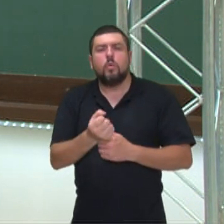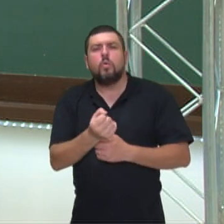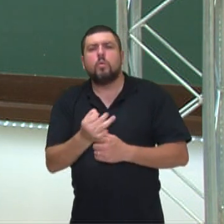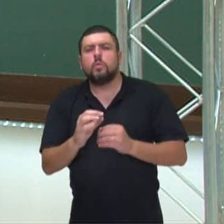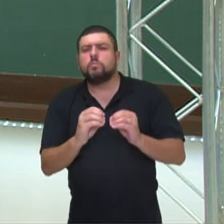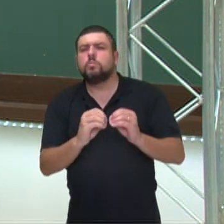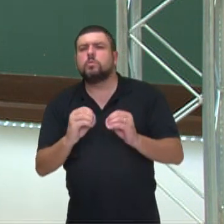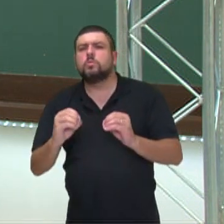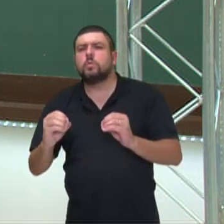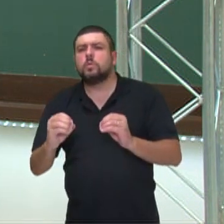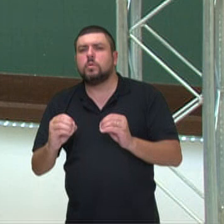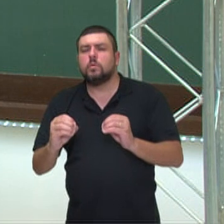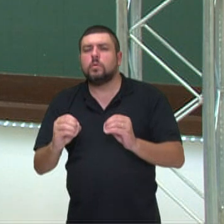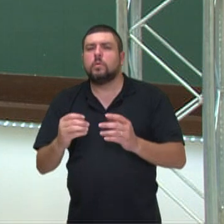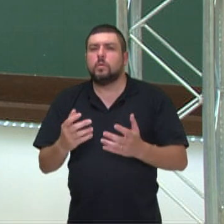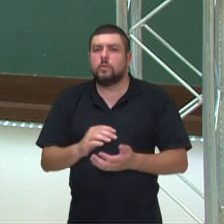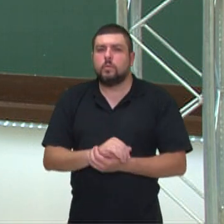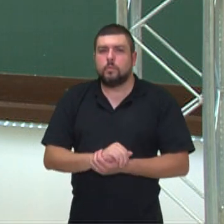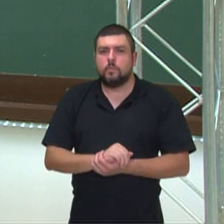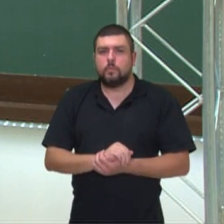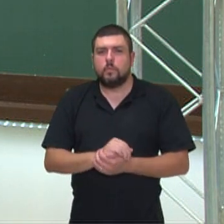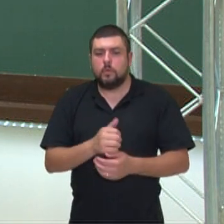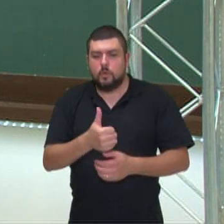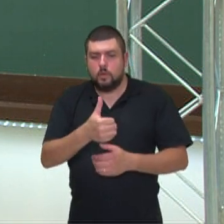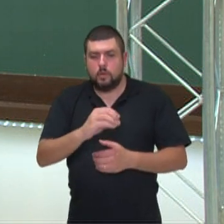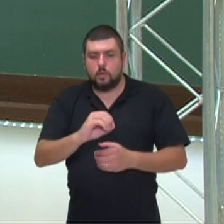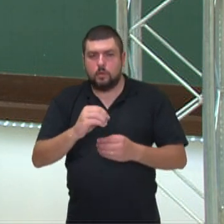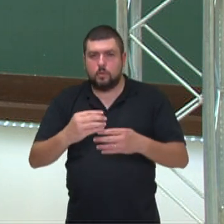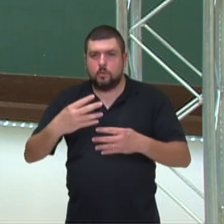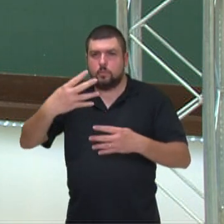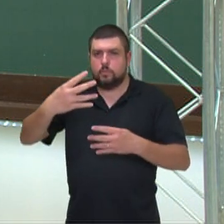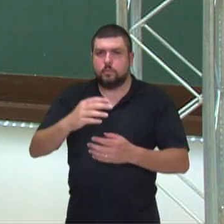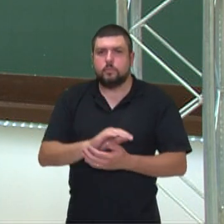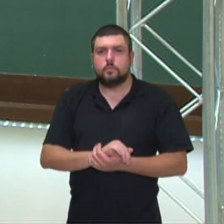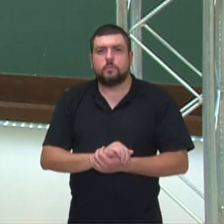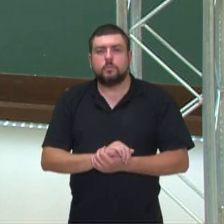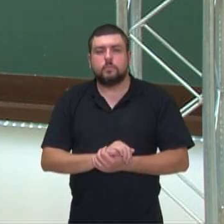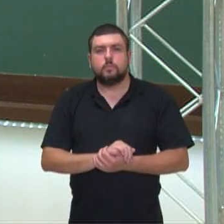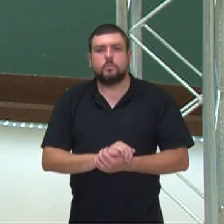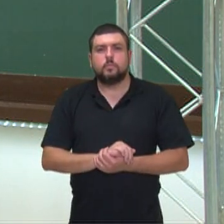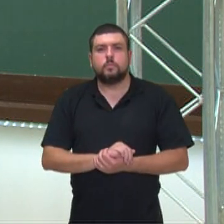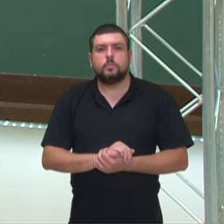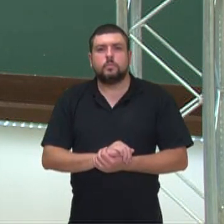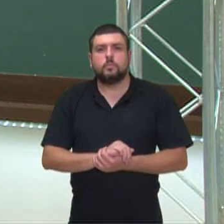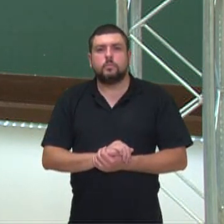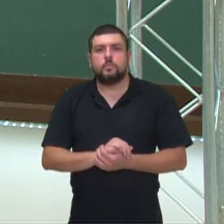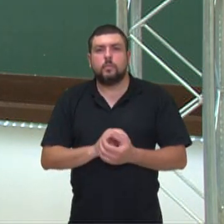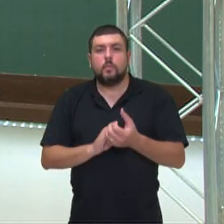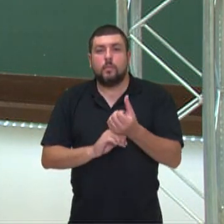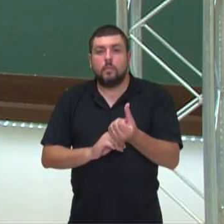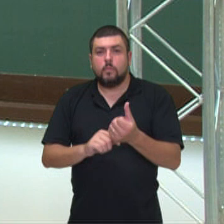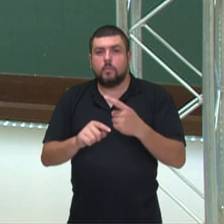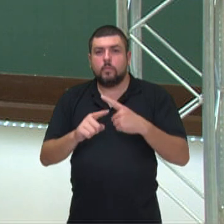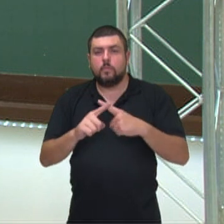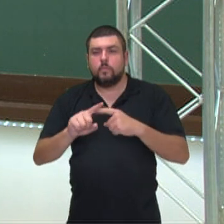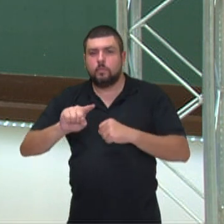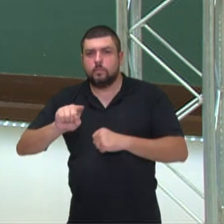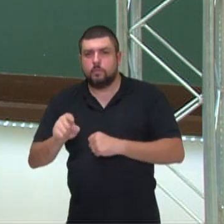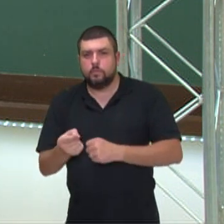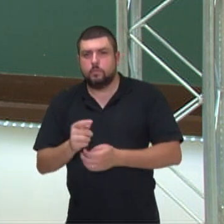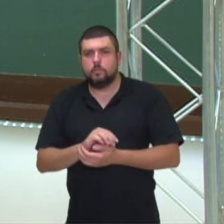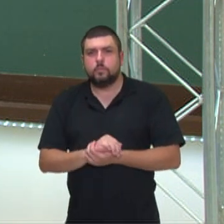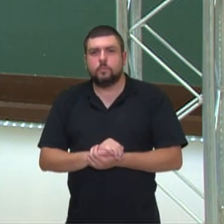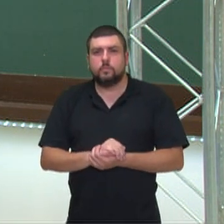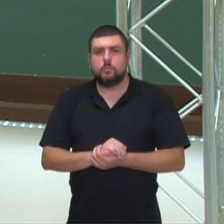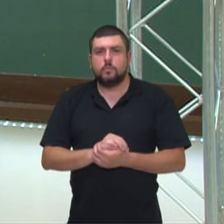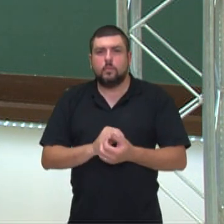quê? 4 vezes 10 elevado à quarta. E o 6 vezes 1.000? Vai ficar como? Vai ficar